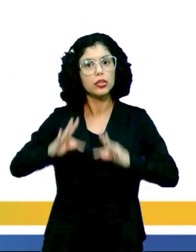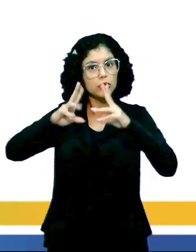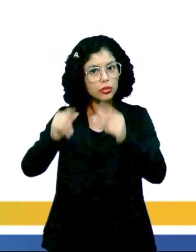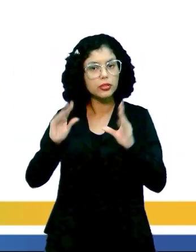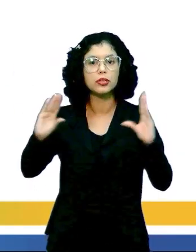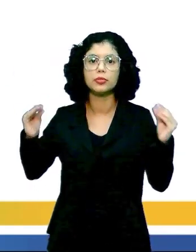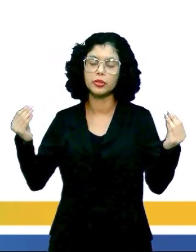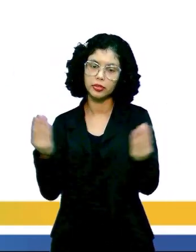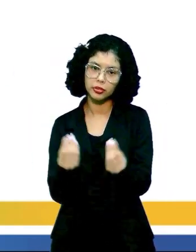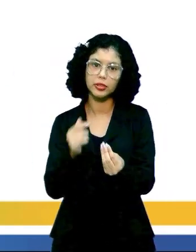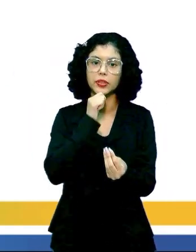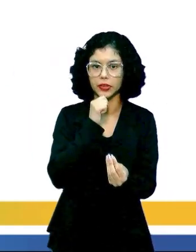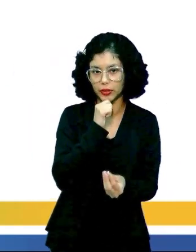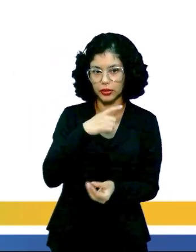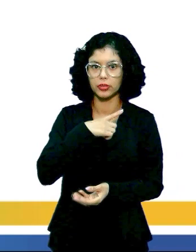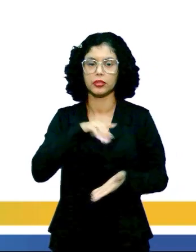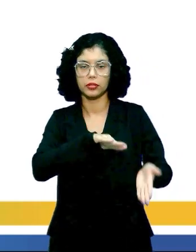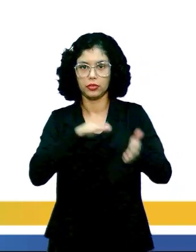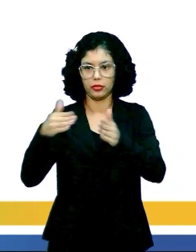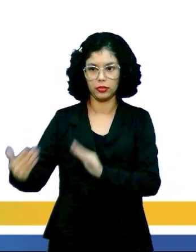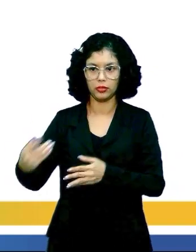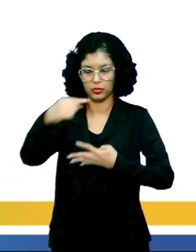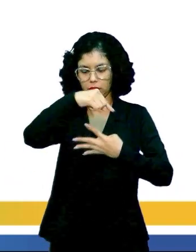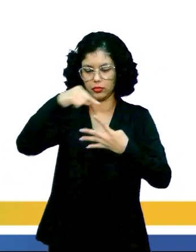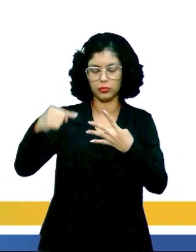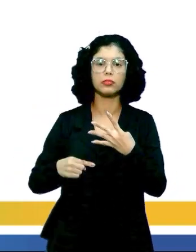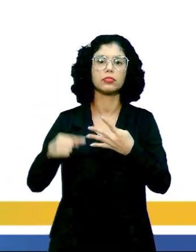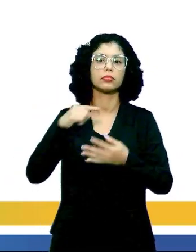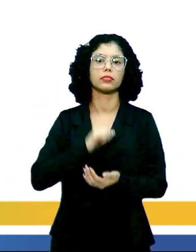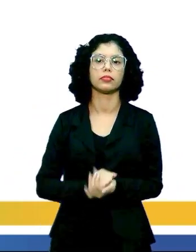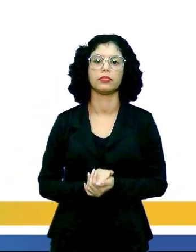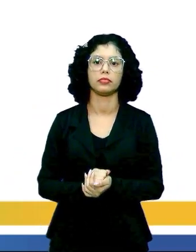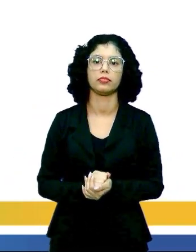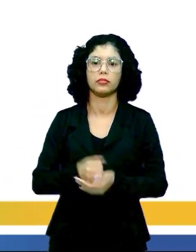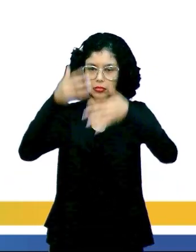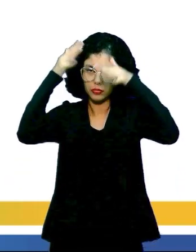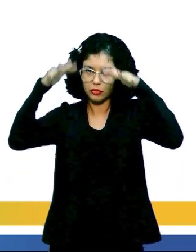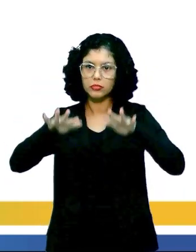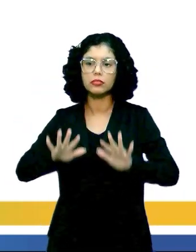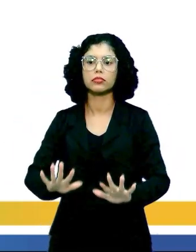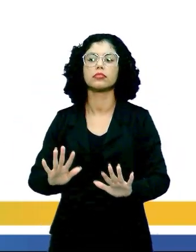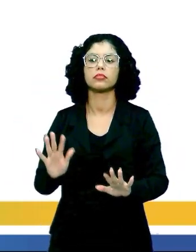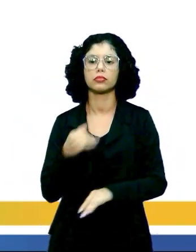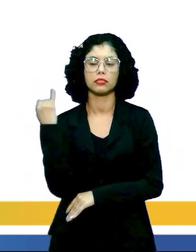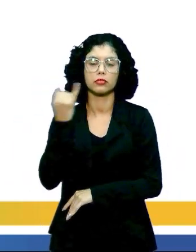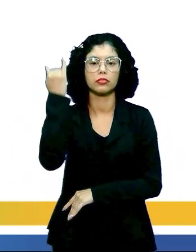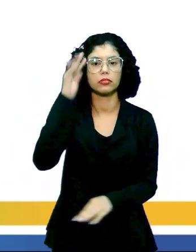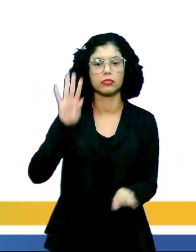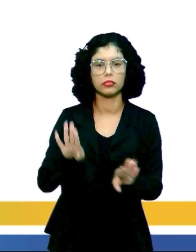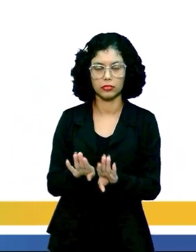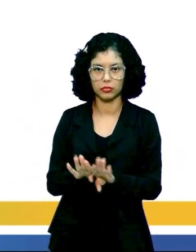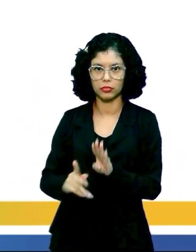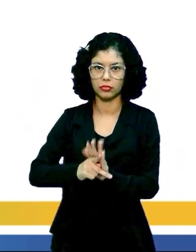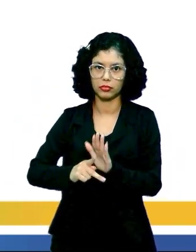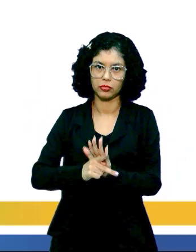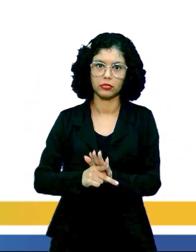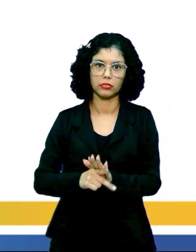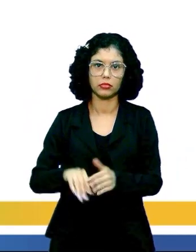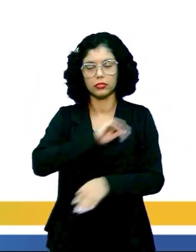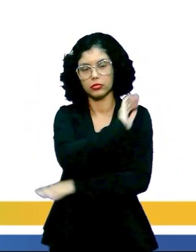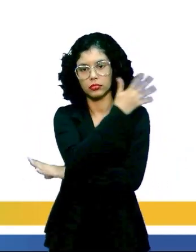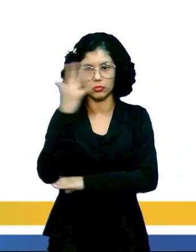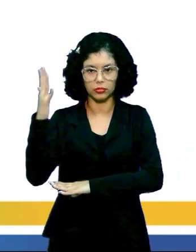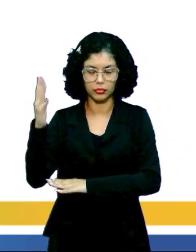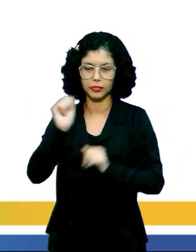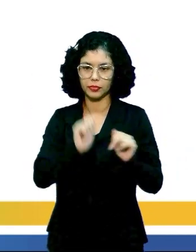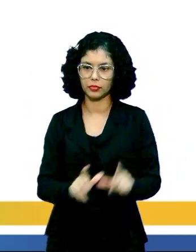as substâncias, elas eram formadas a partir dos quatro elementos naturais, os quatro elementos fundamentais na natureza que vocês podem